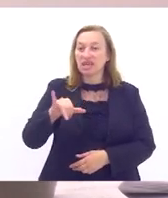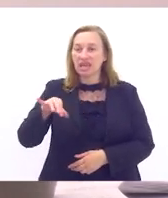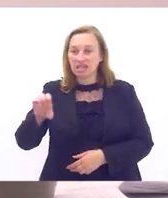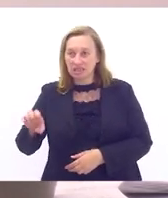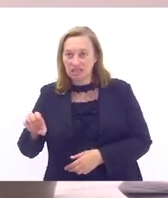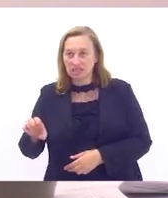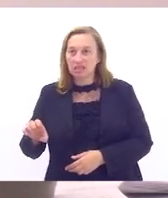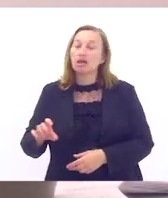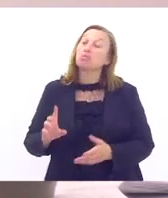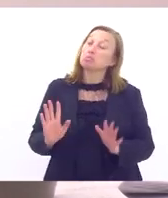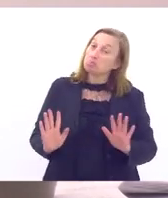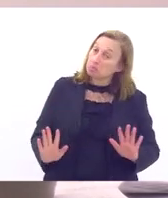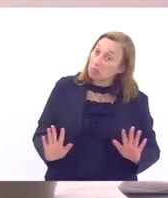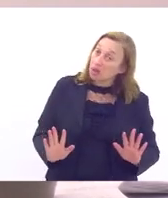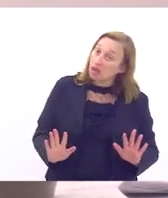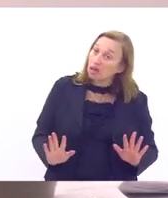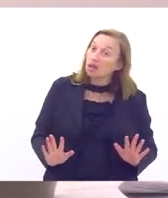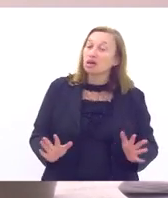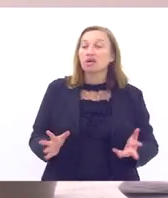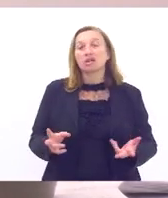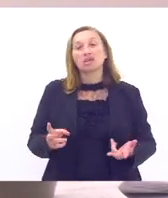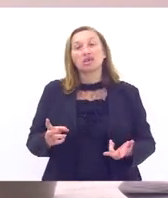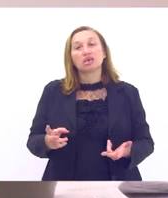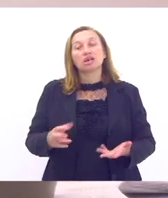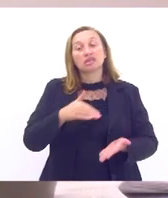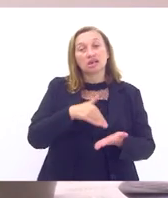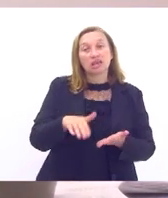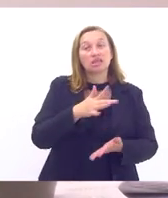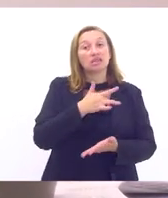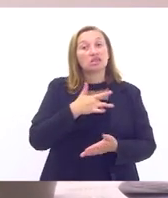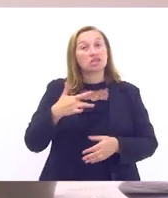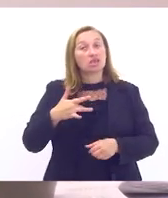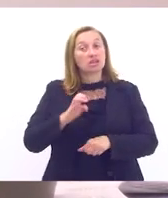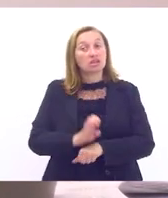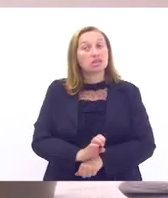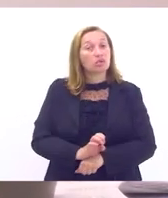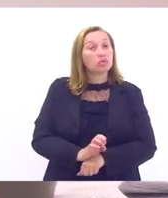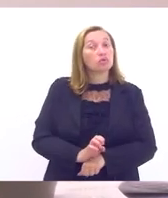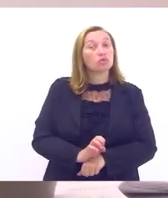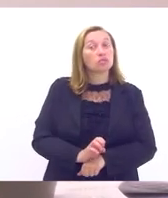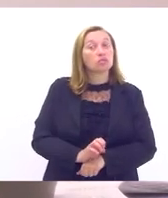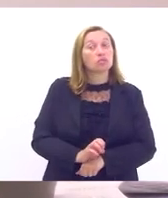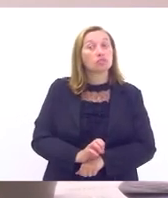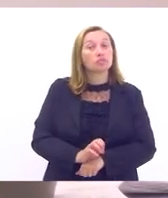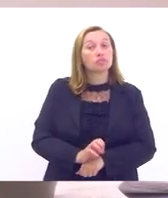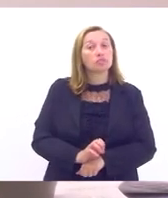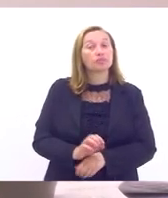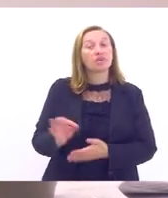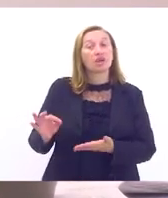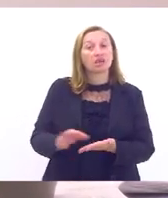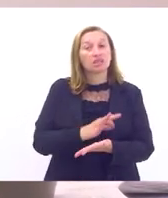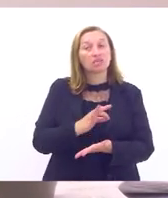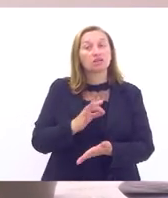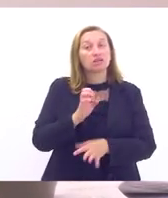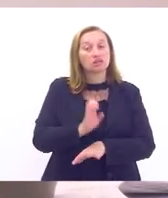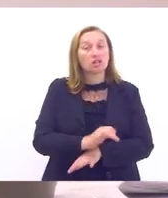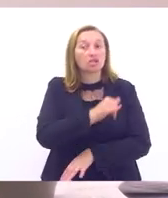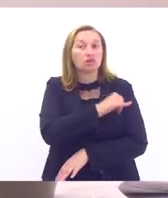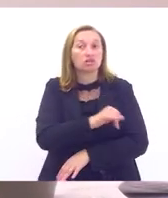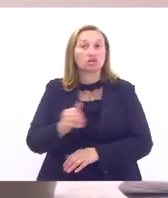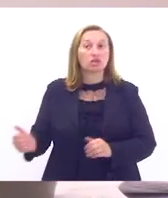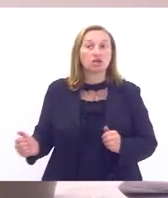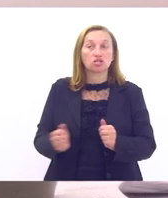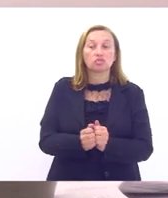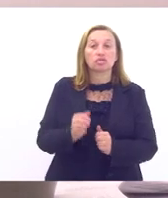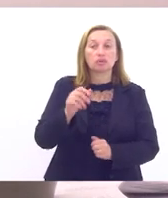né, apesar da expertise da Secretaria de Estado de Saúde e da assinatura do Estado do Rio de Janeiro de participação